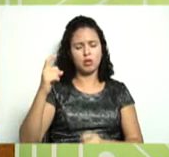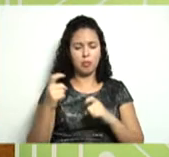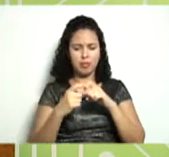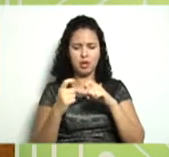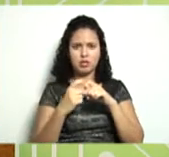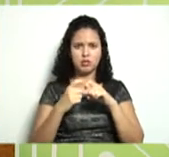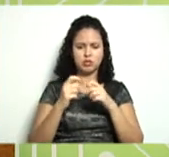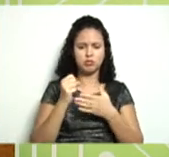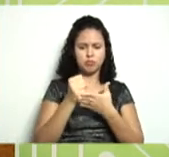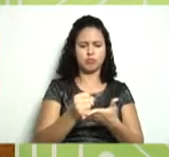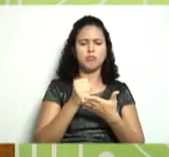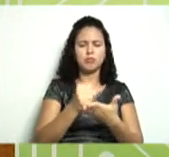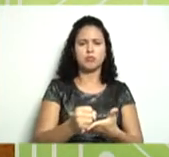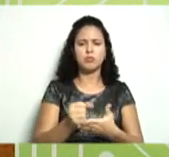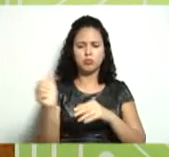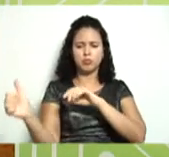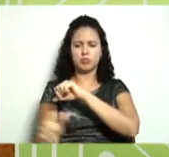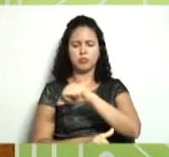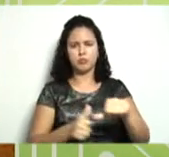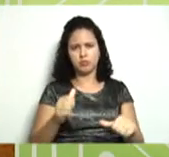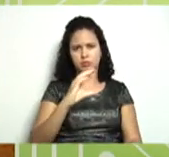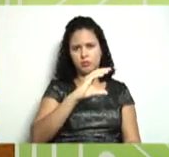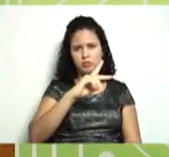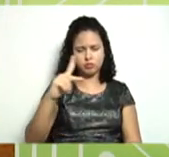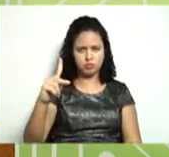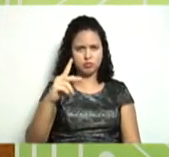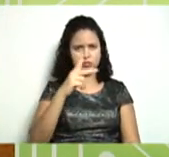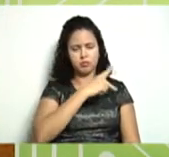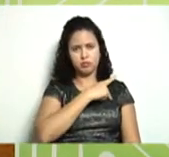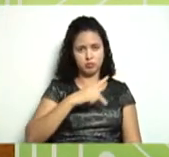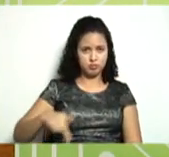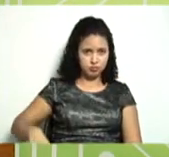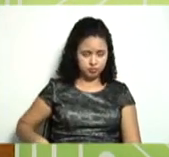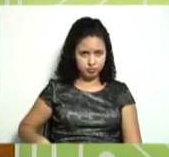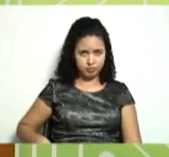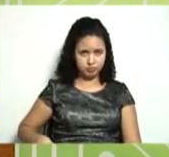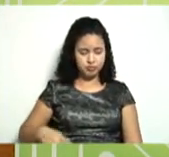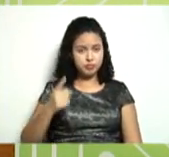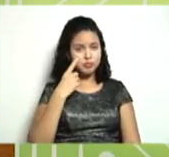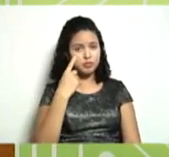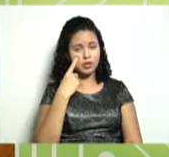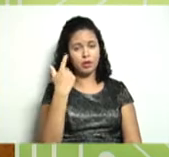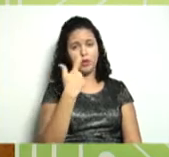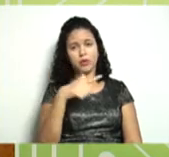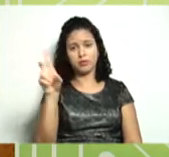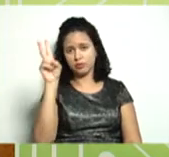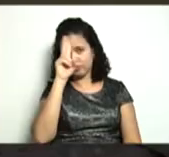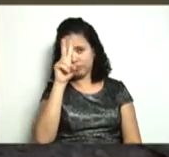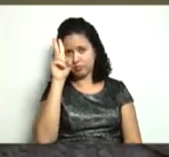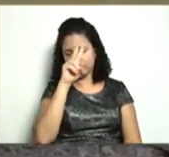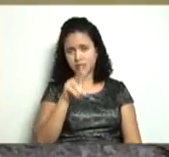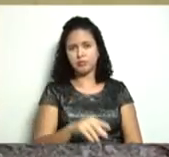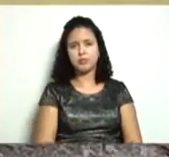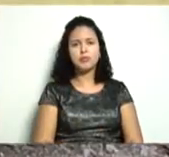mudar a cooperativa da qual ela tem a presidência. Vamos então conhecer mais uma história?